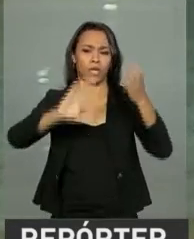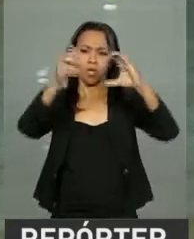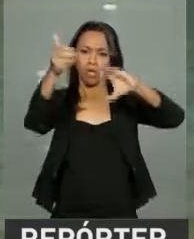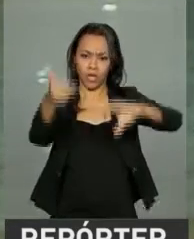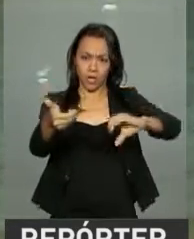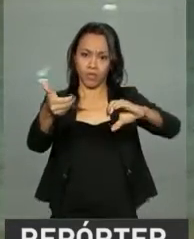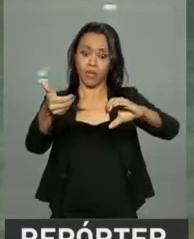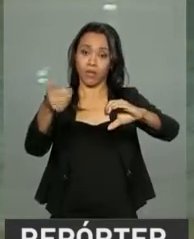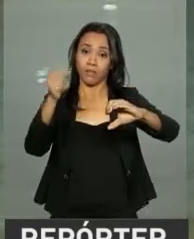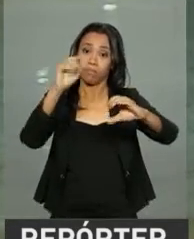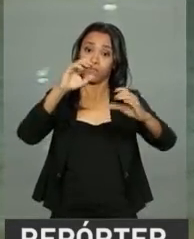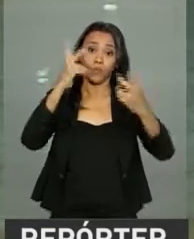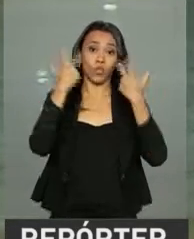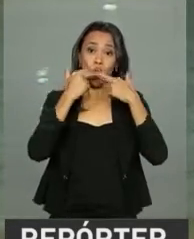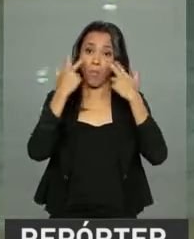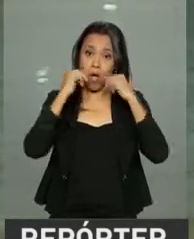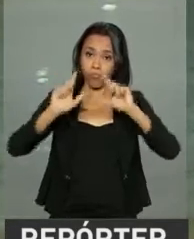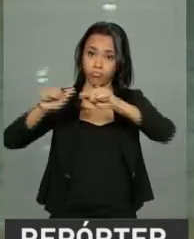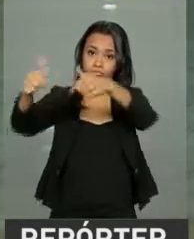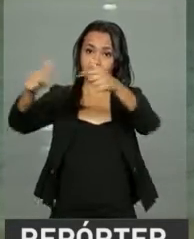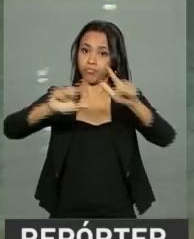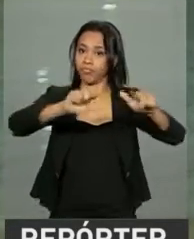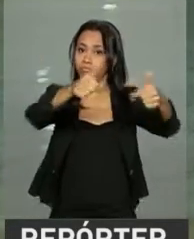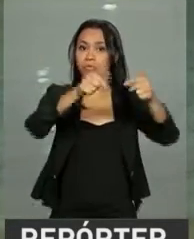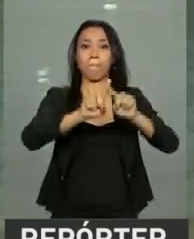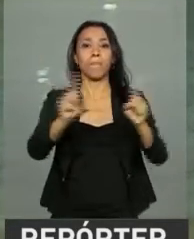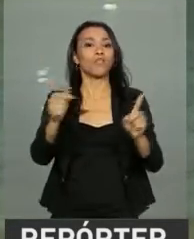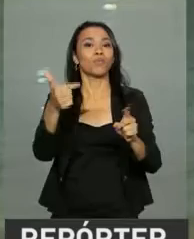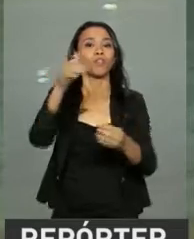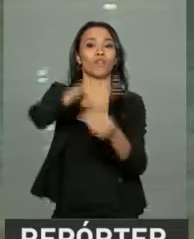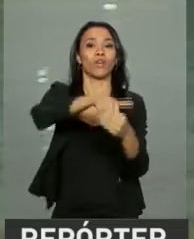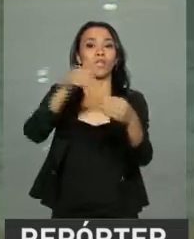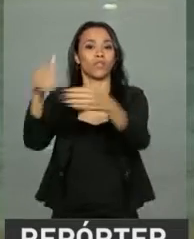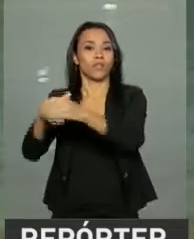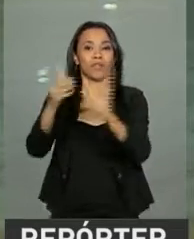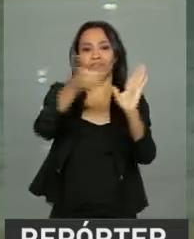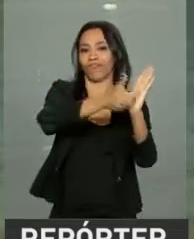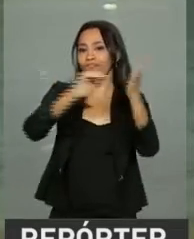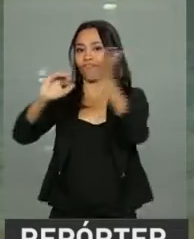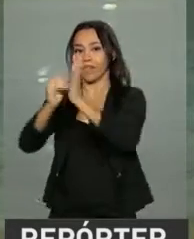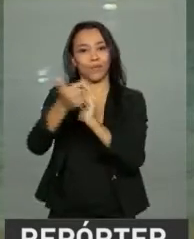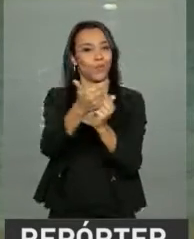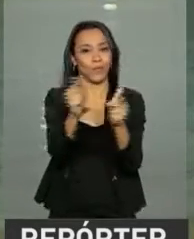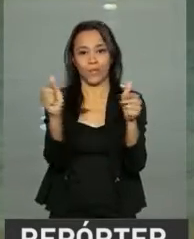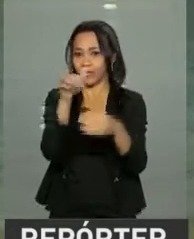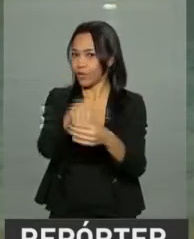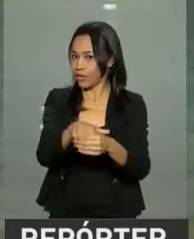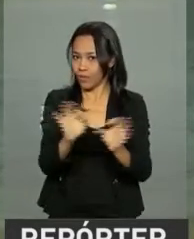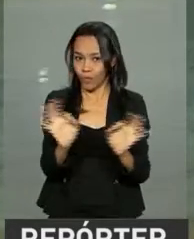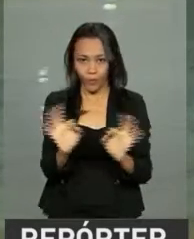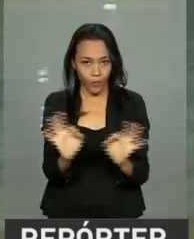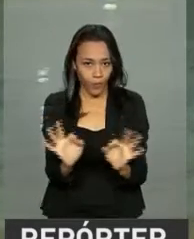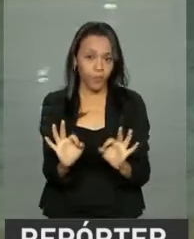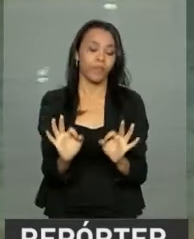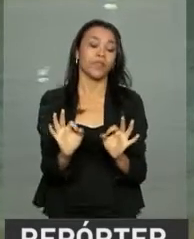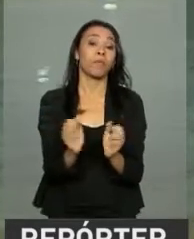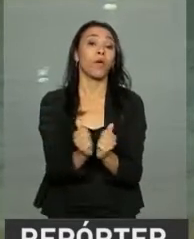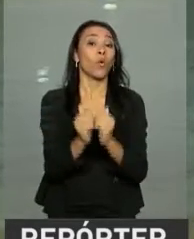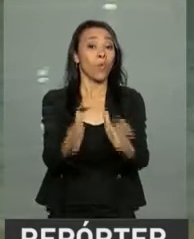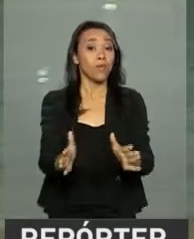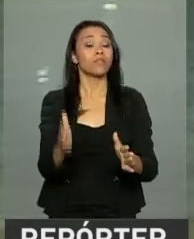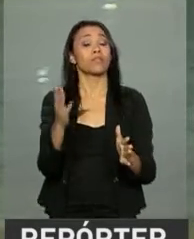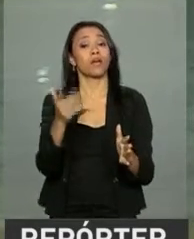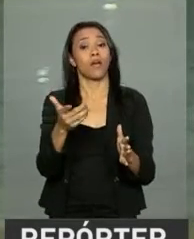funcionam normalmente mas não ocorrem votações nas duas casas o recesso branco está previsto para ocorrer no